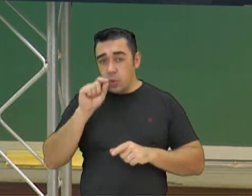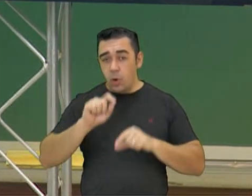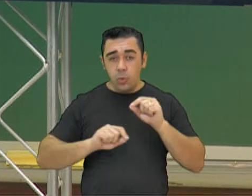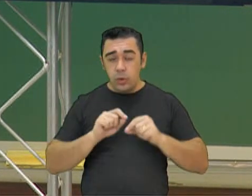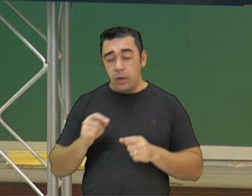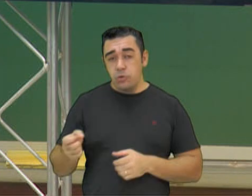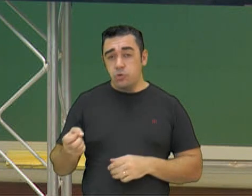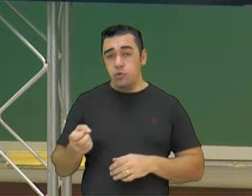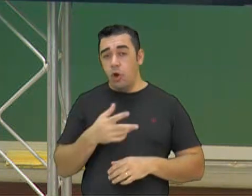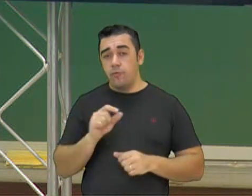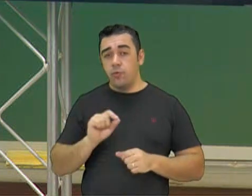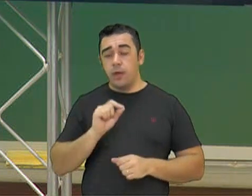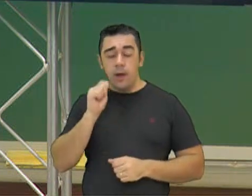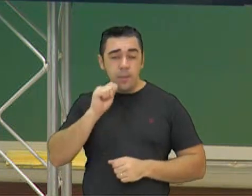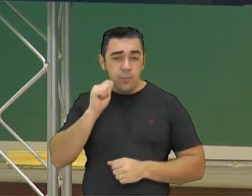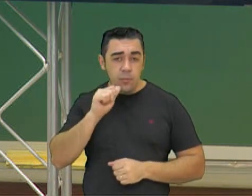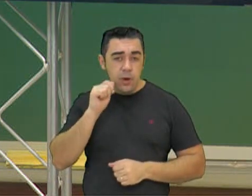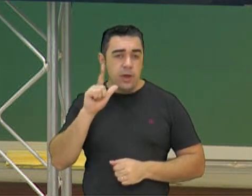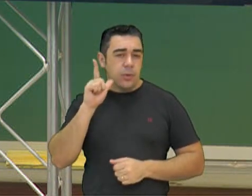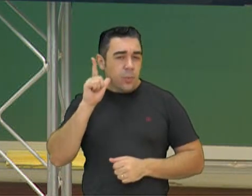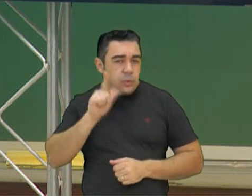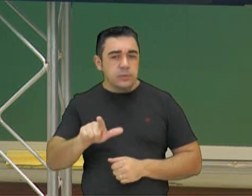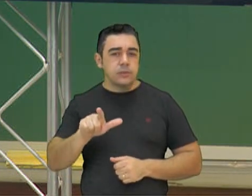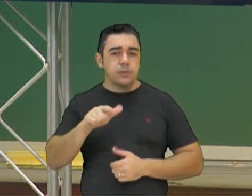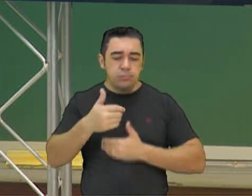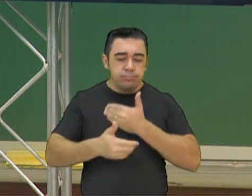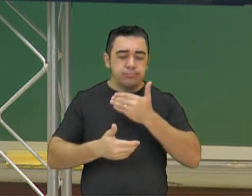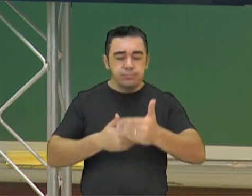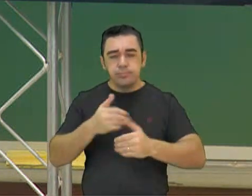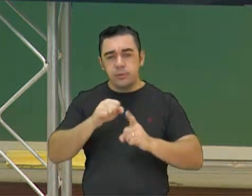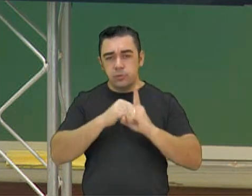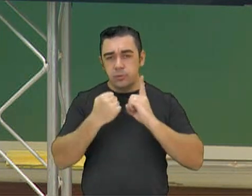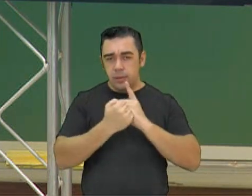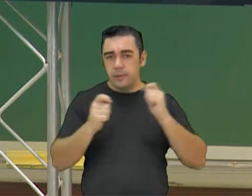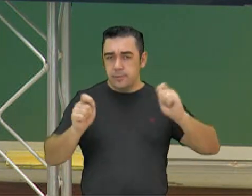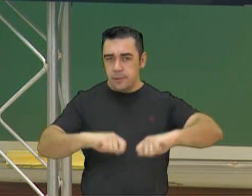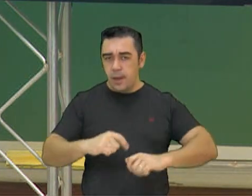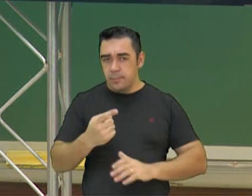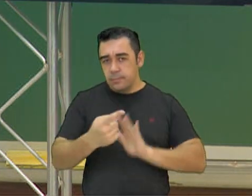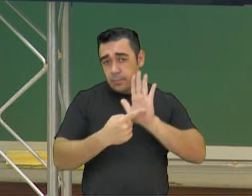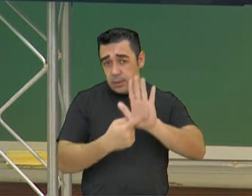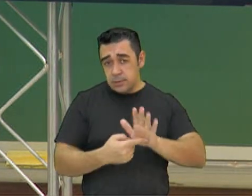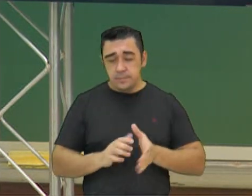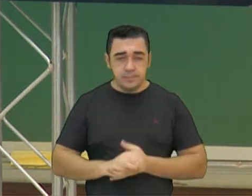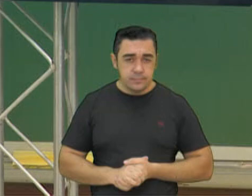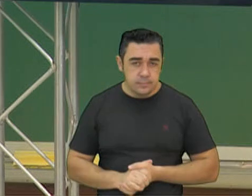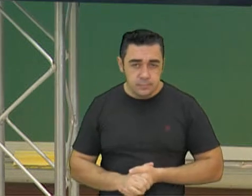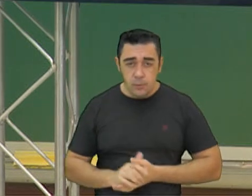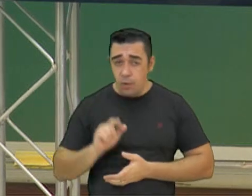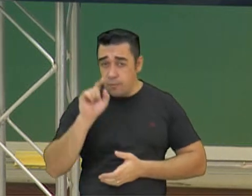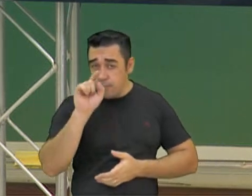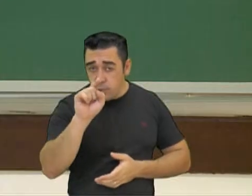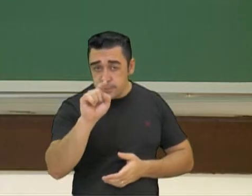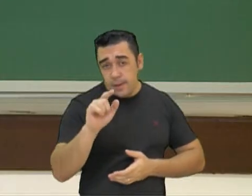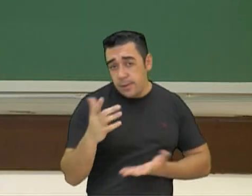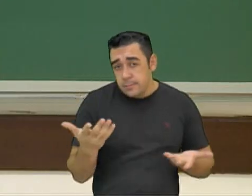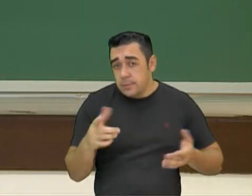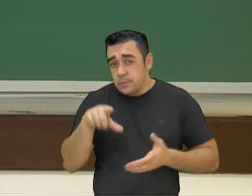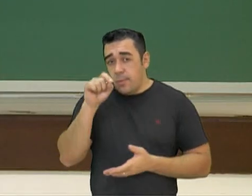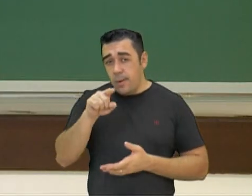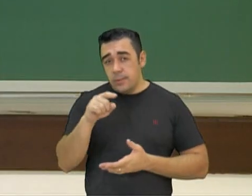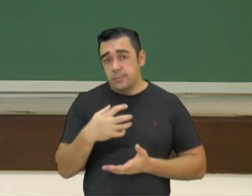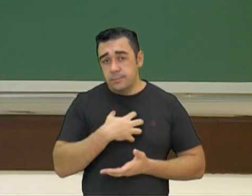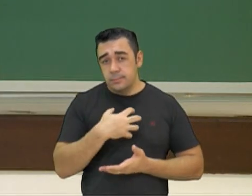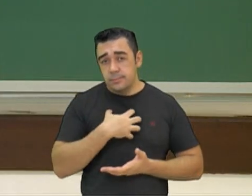As conquistas, né, das mulheres na sociedade, e tudo isso poderia ser abordado, né? Você é que escolhe, como eu já tinha